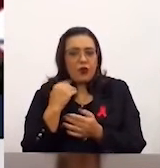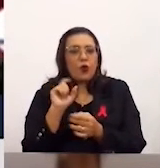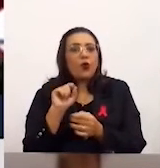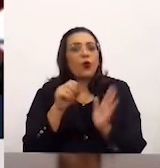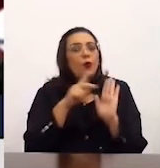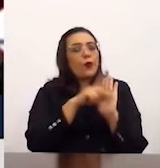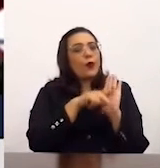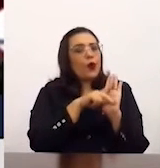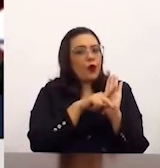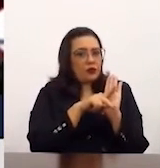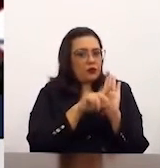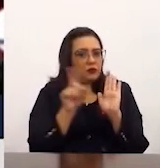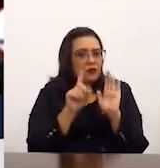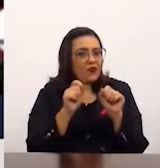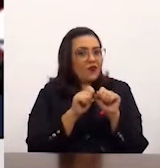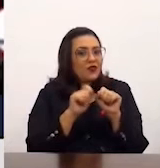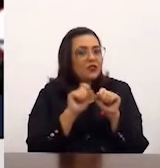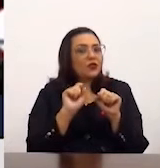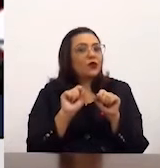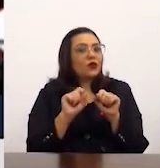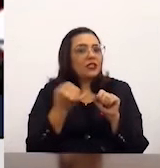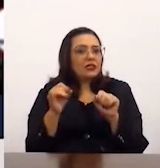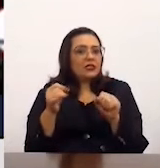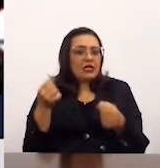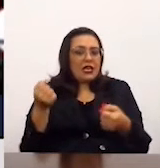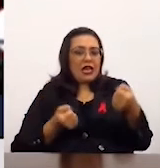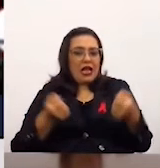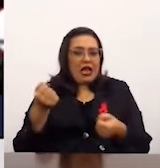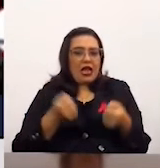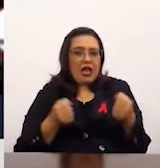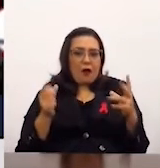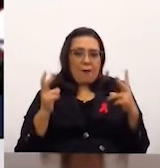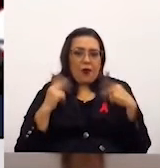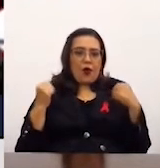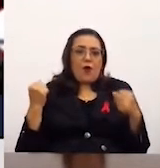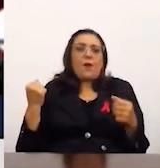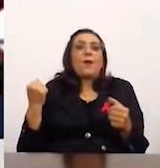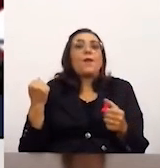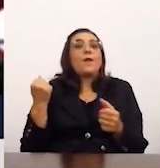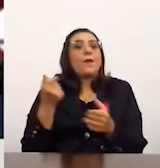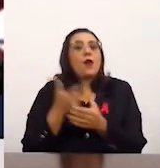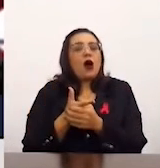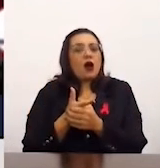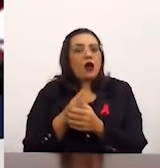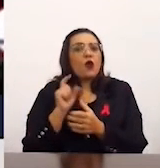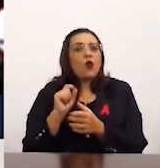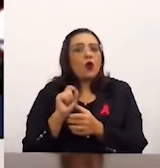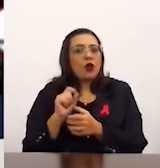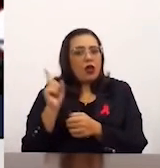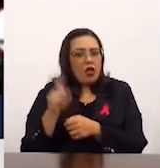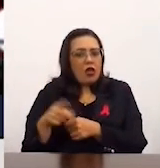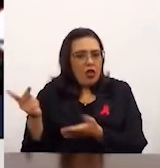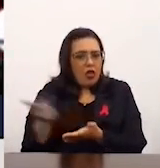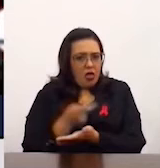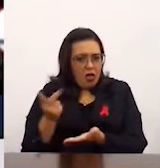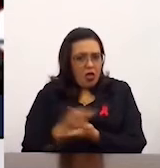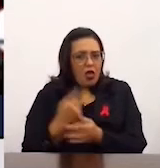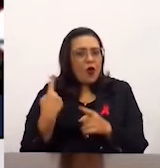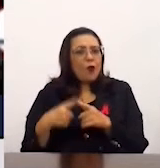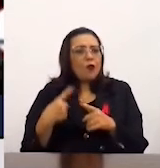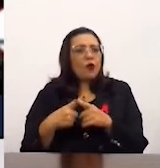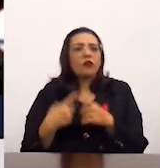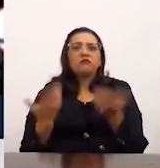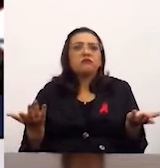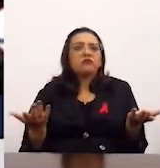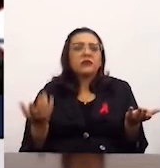não visa fazer com que o condutor do veículo pague pelo prejuízo. Até porque via